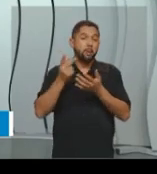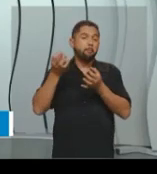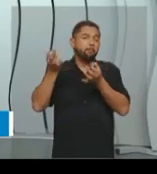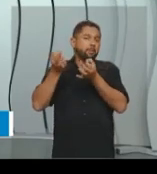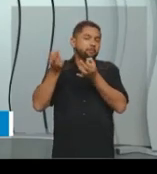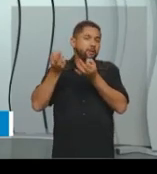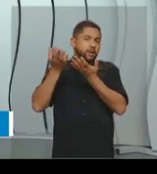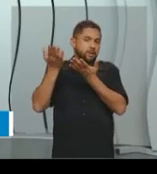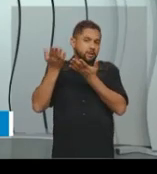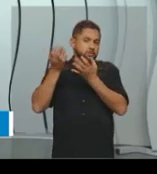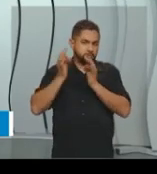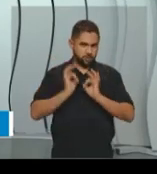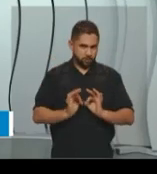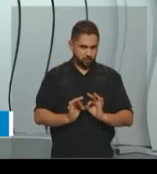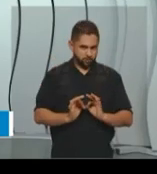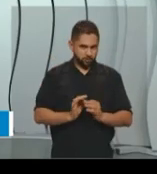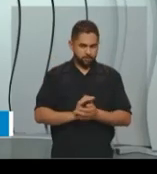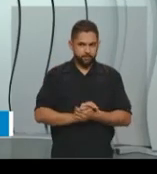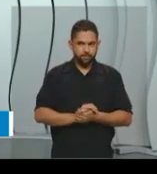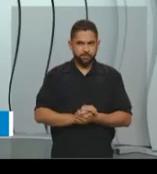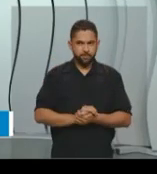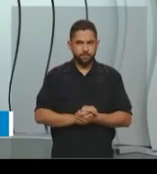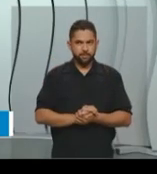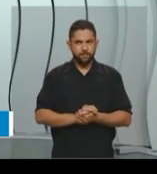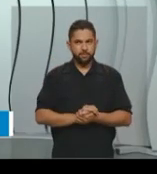a gente